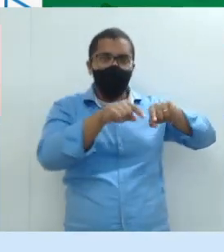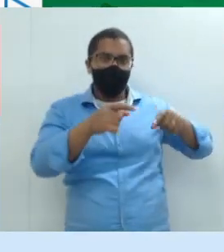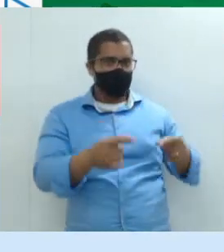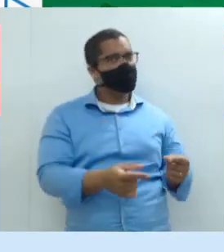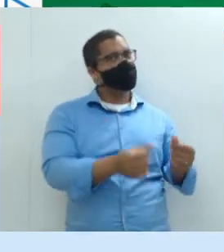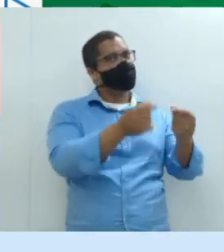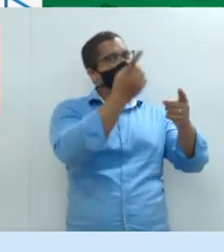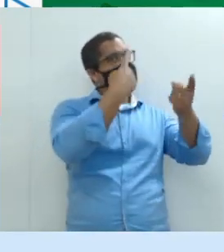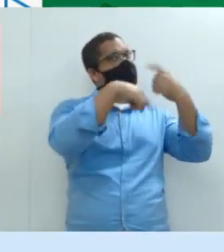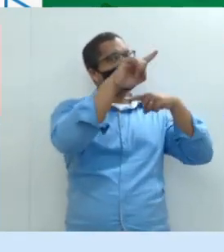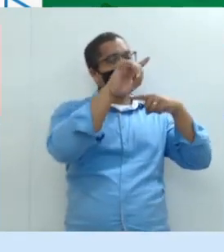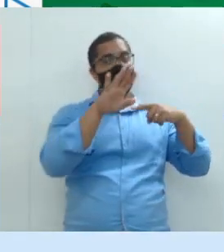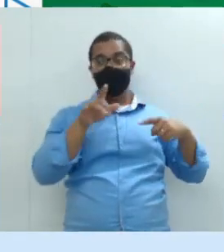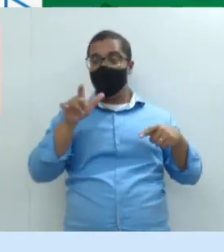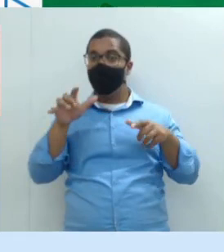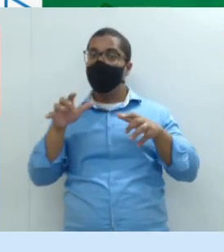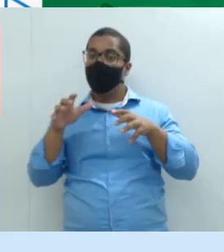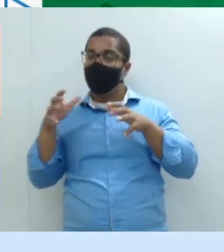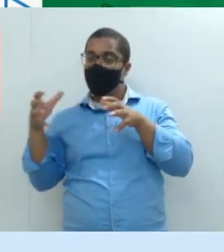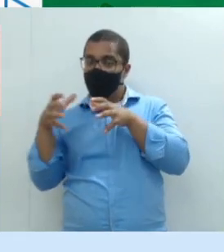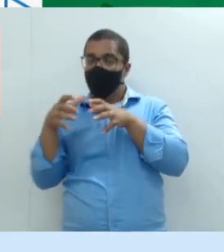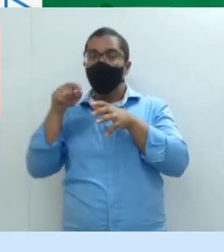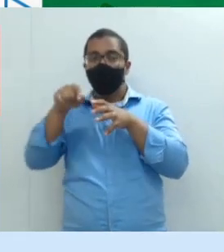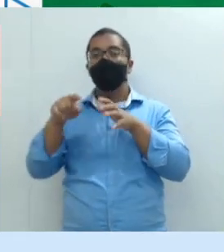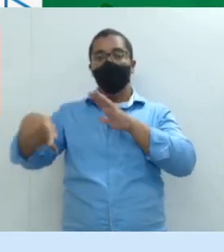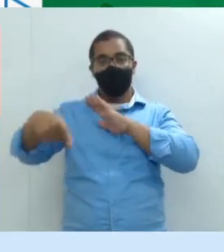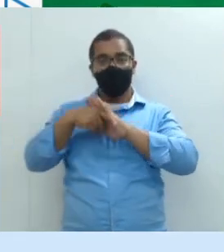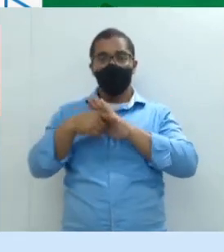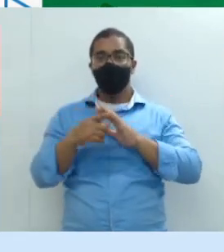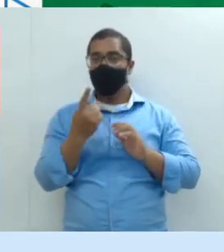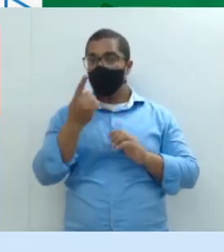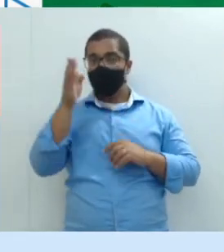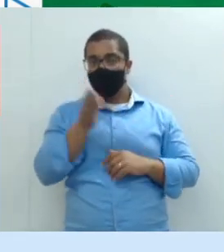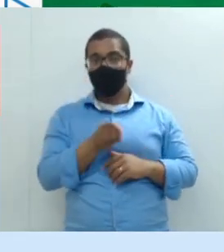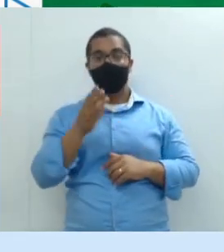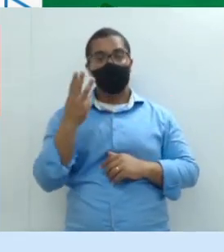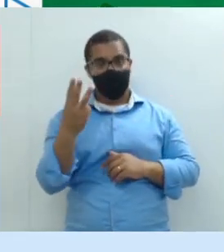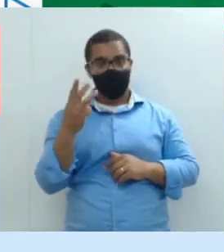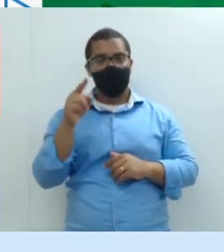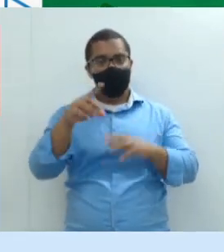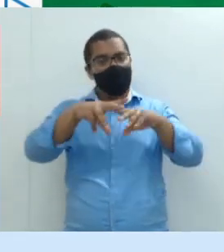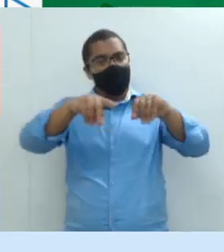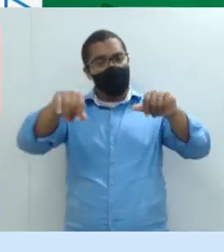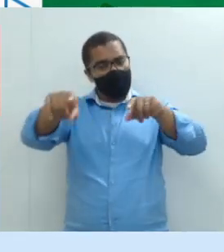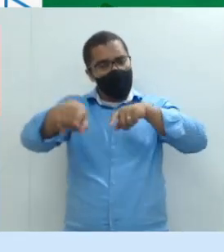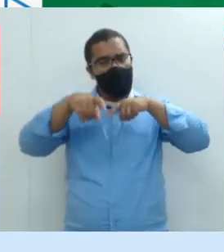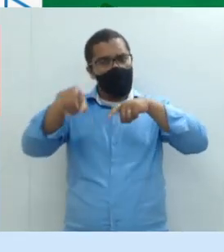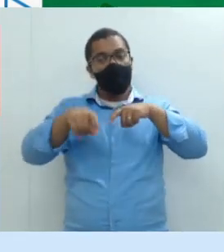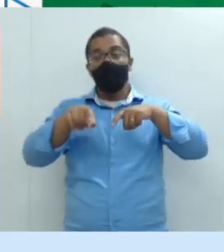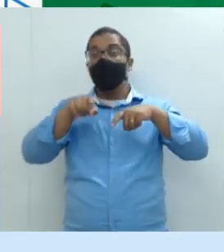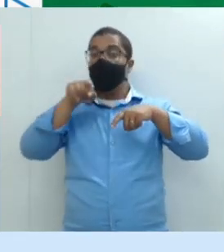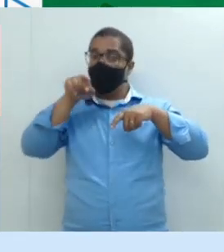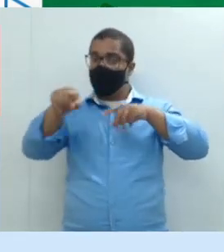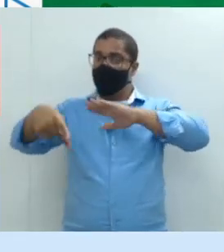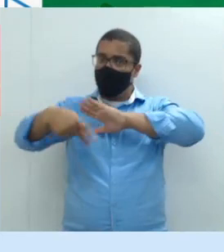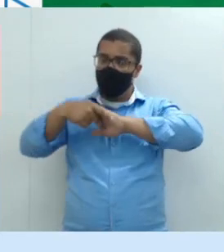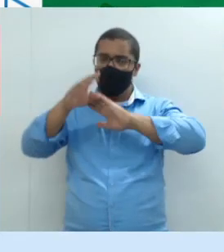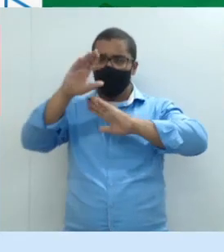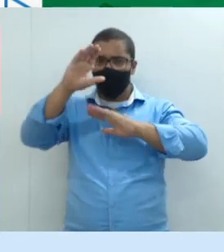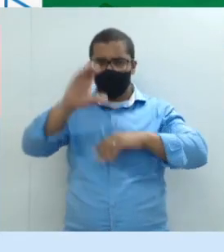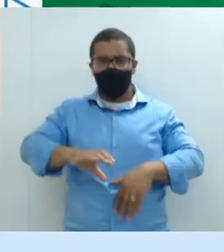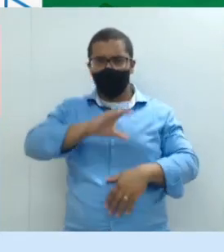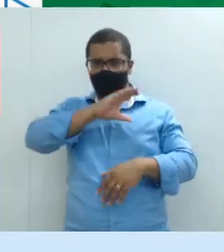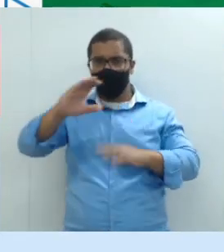que detém 1/3 das terras cultiváveis, produtivas, aquelas que têm qualidade. Isso, sem dúvidas, será de